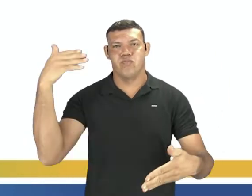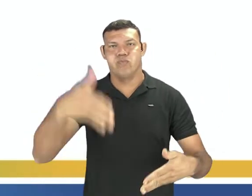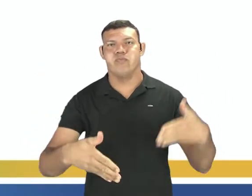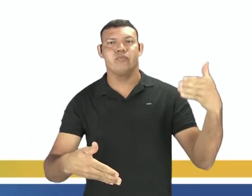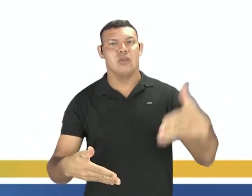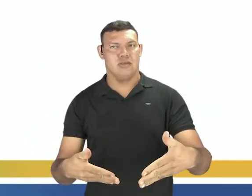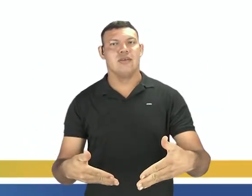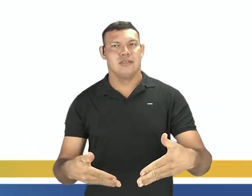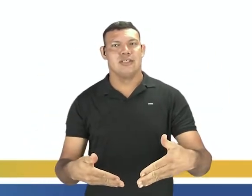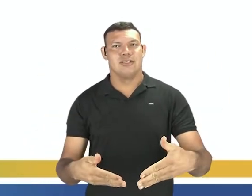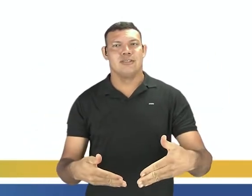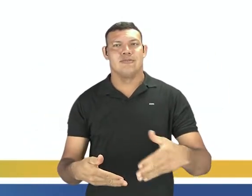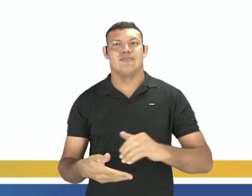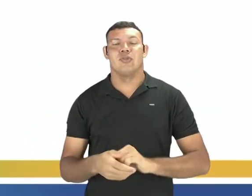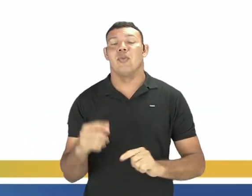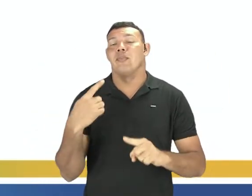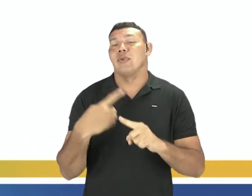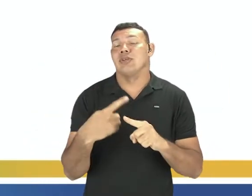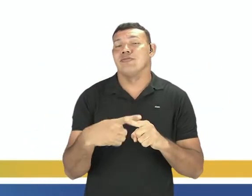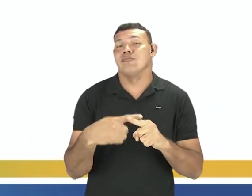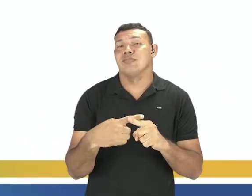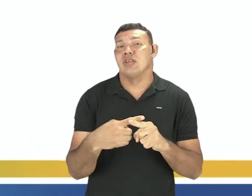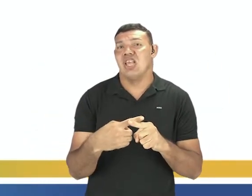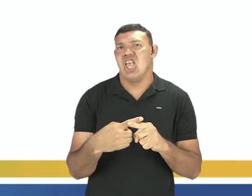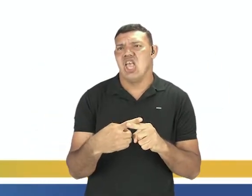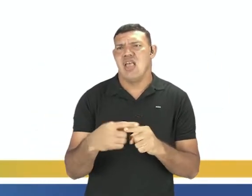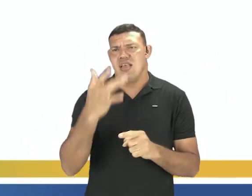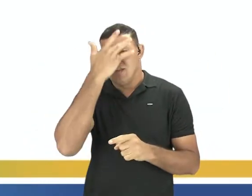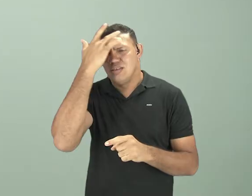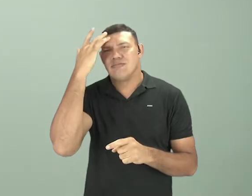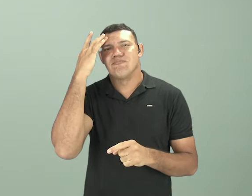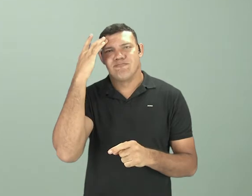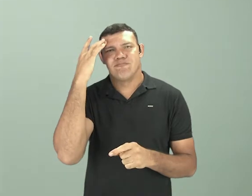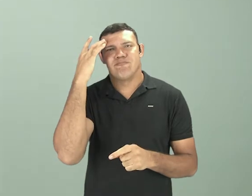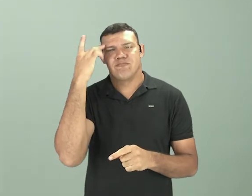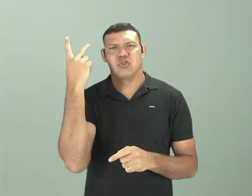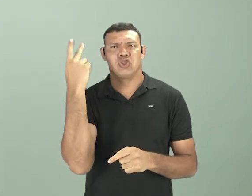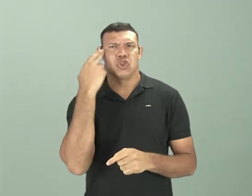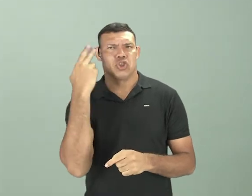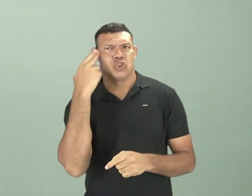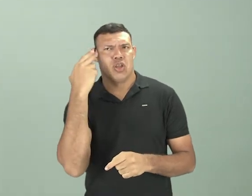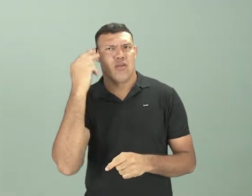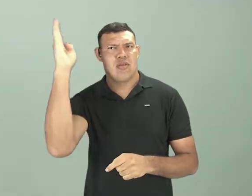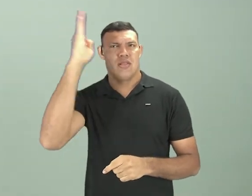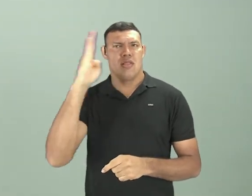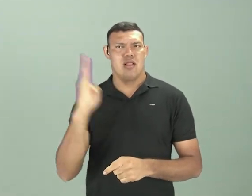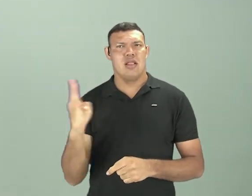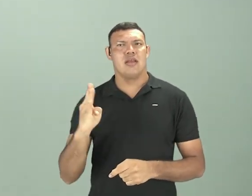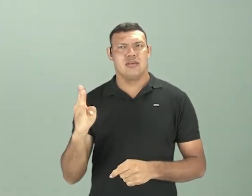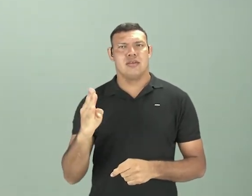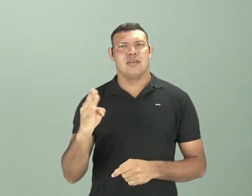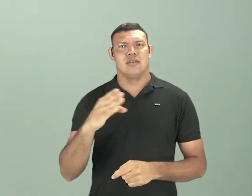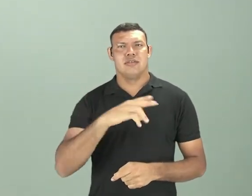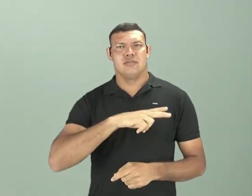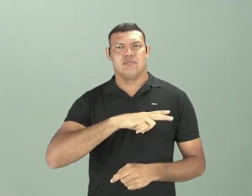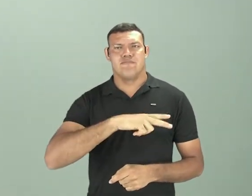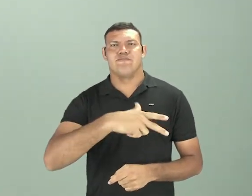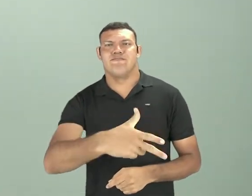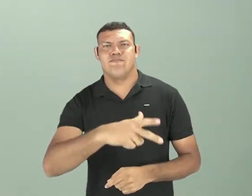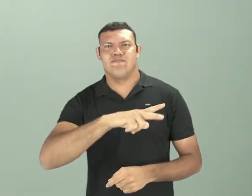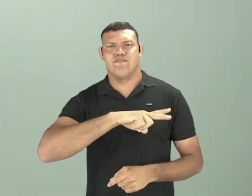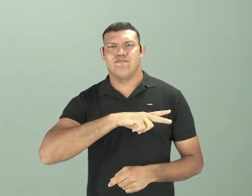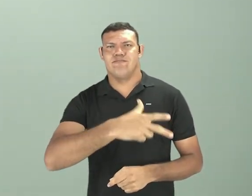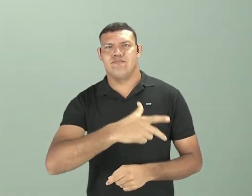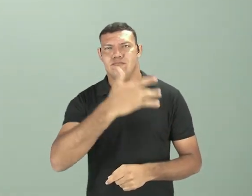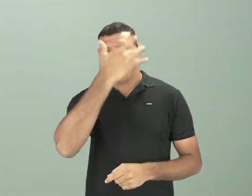esse sentimento anti-lusitano, aí então a gente tem essa naturalização, onde alguns portugueses residentes, né, no